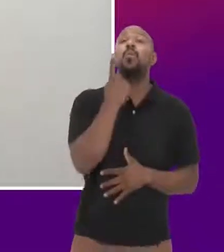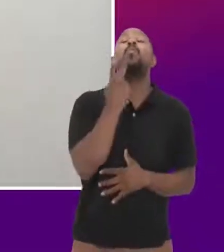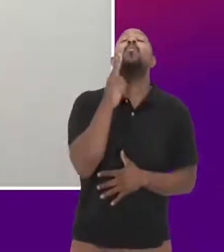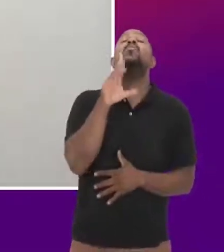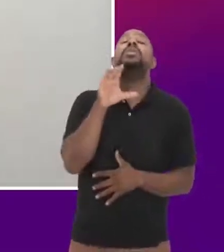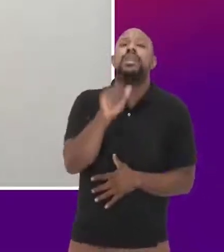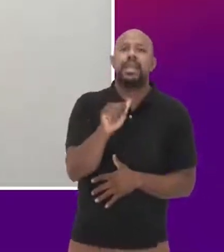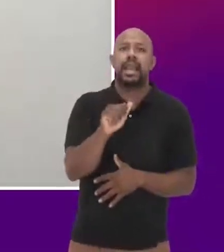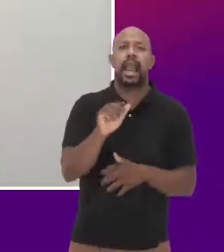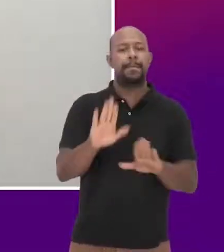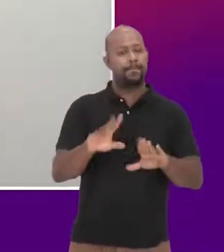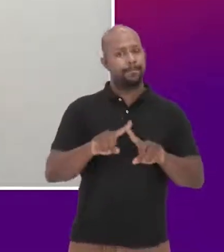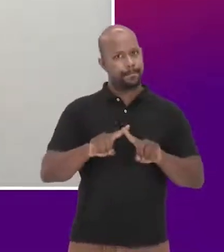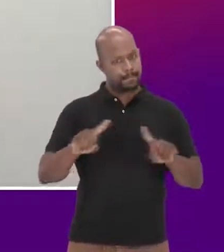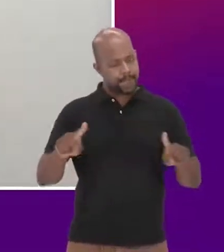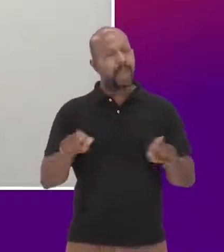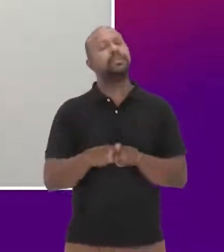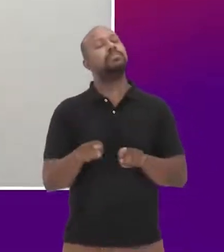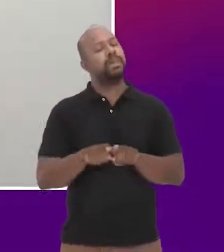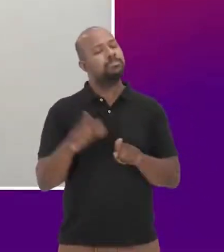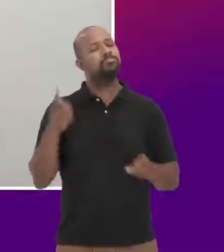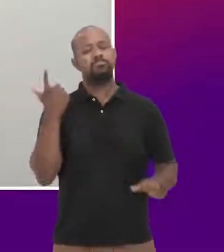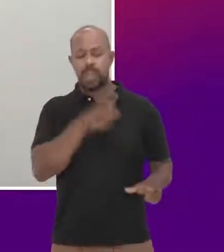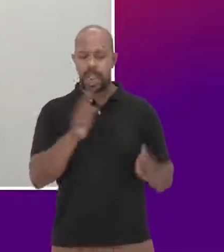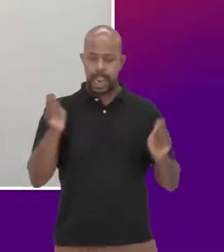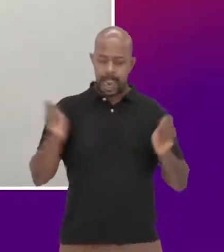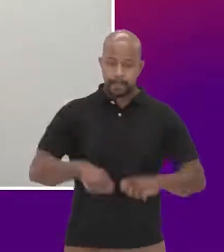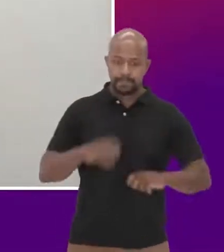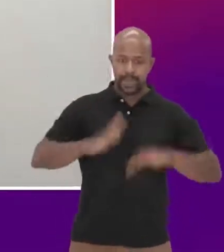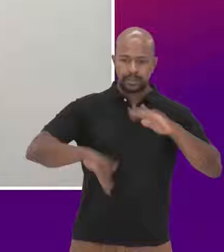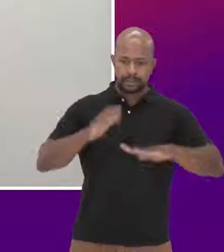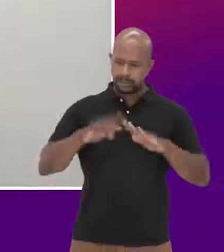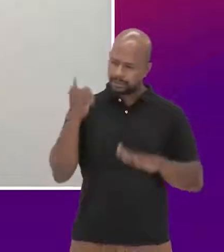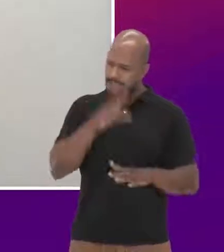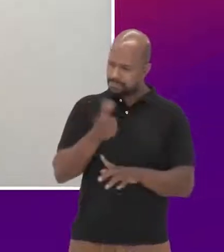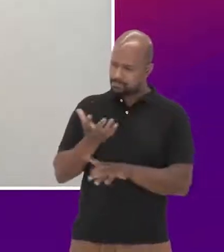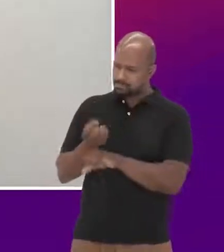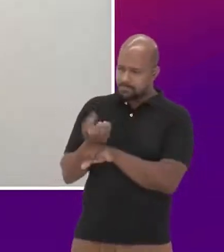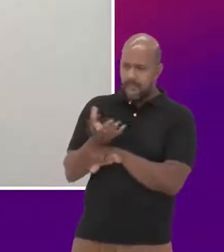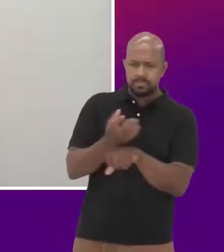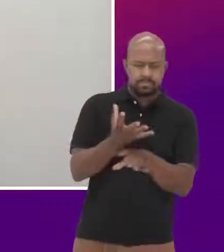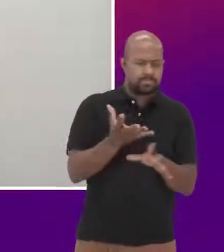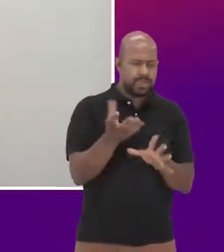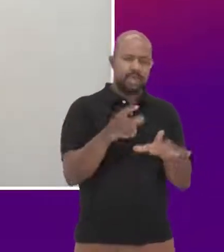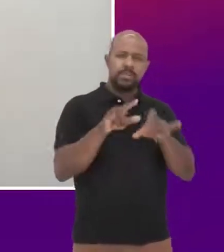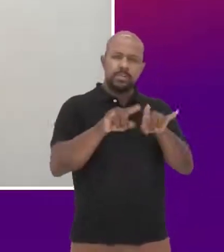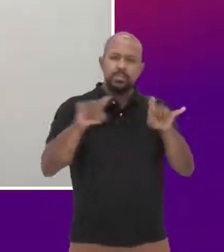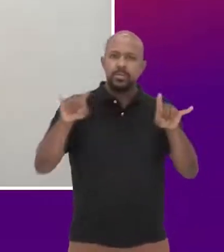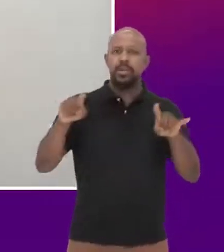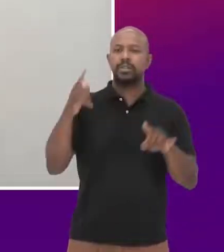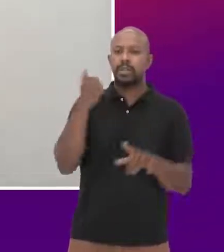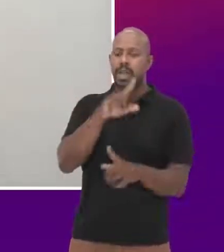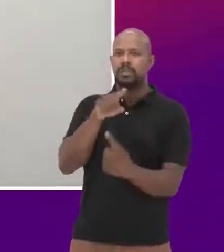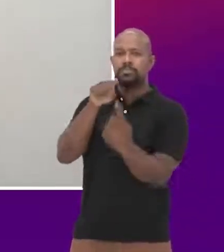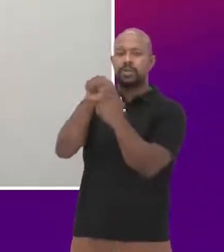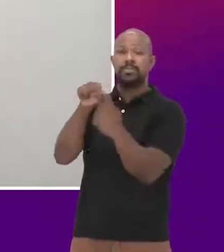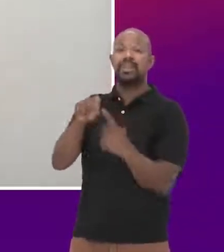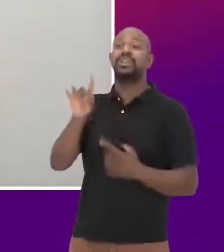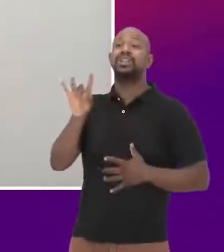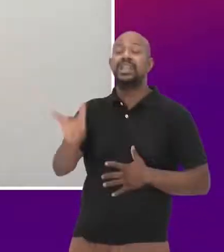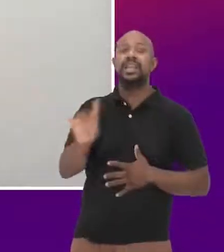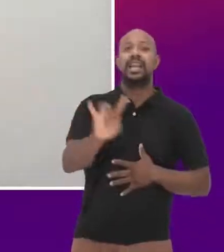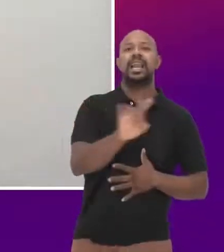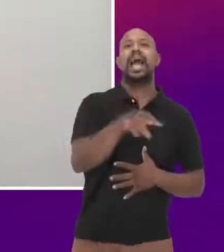si, mas ter a capacidade de ganhar as características de cada uma das